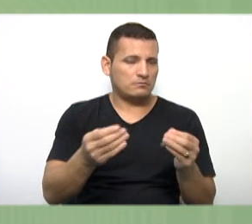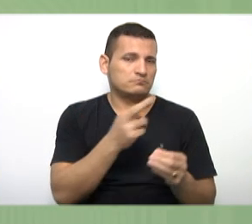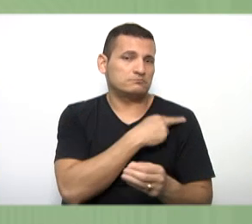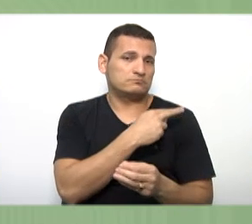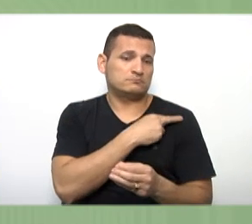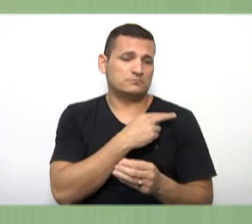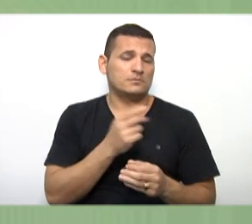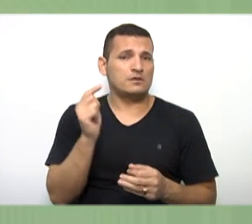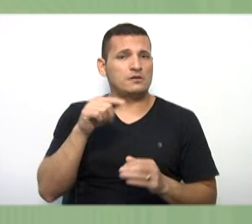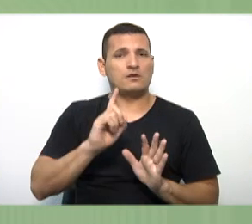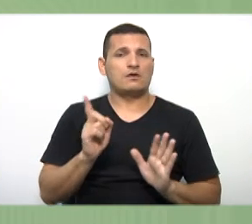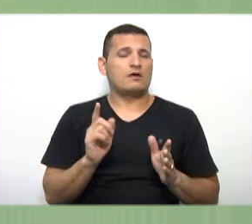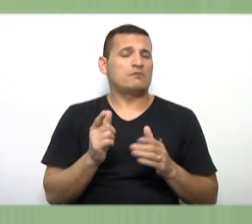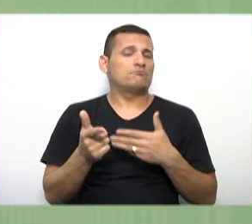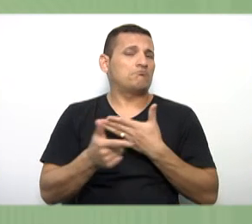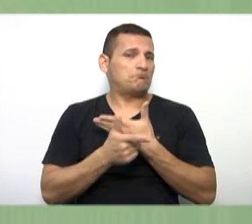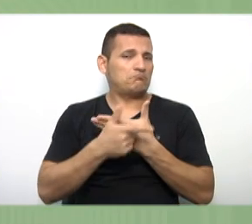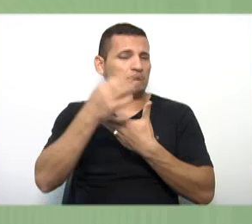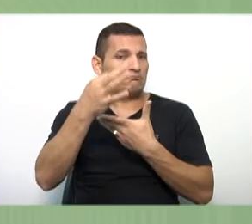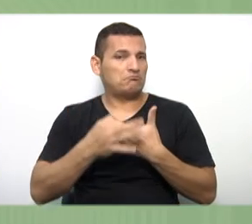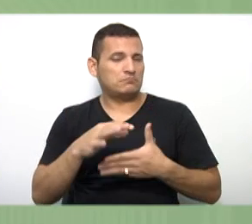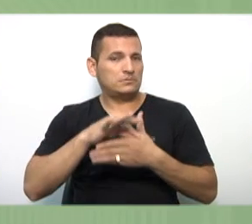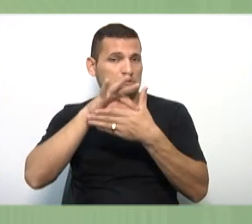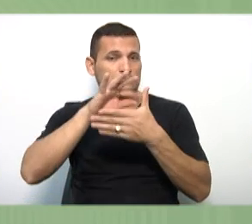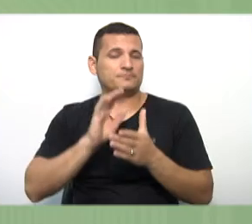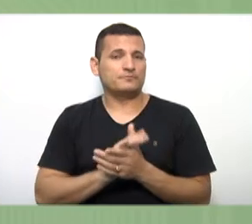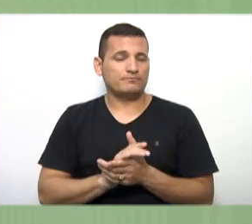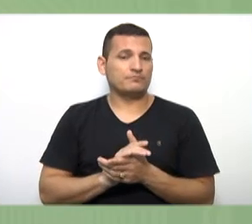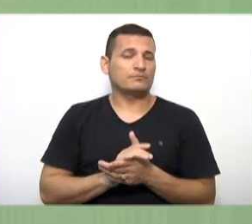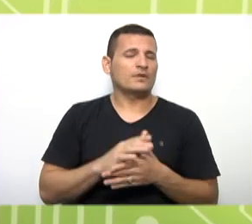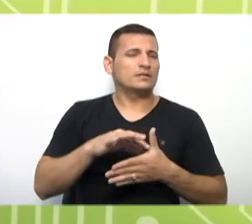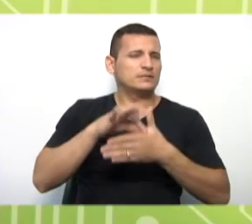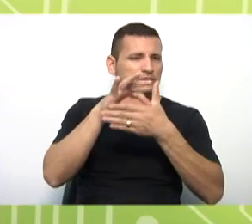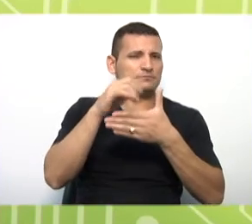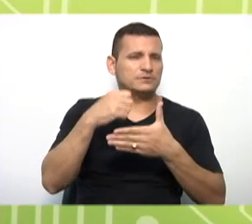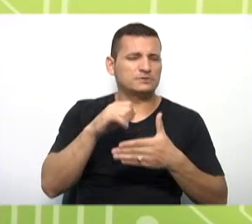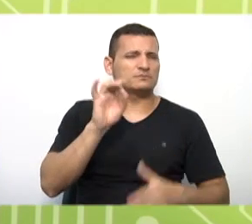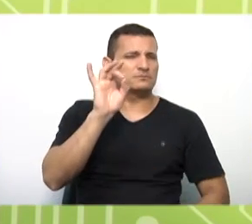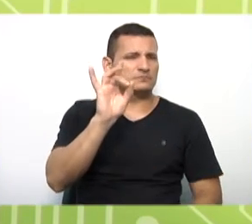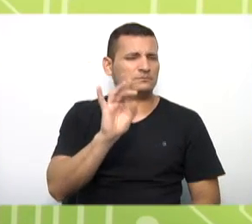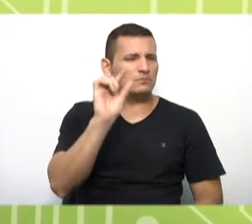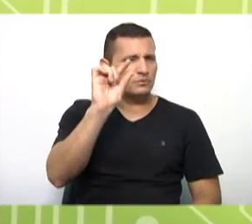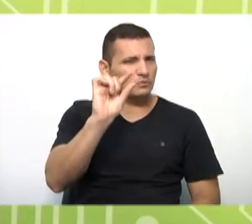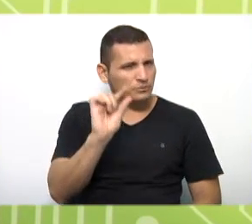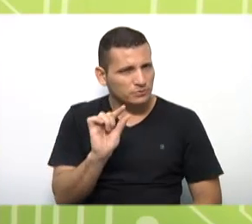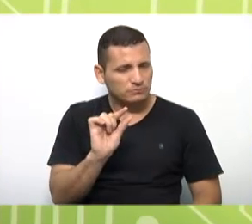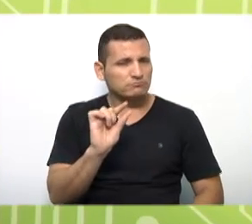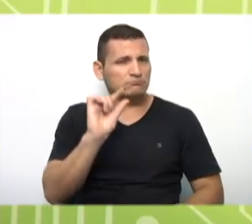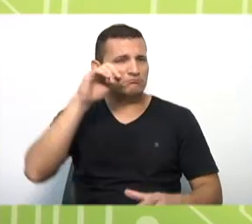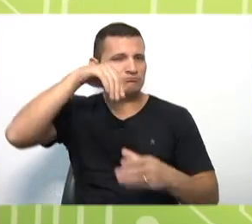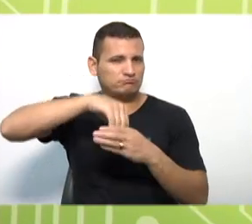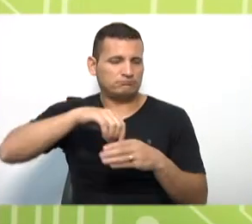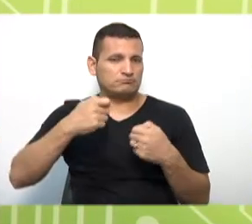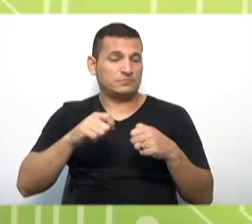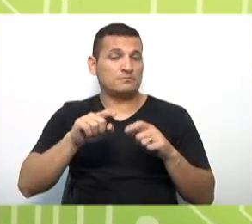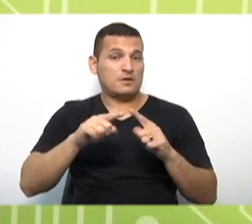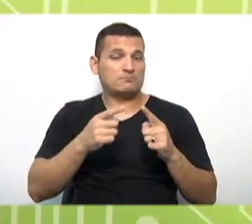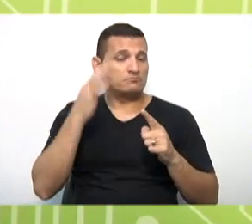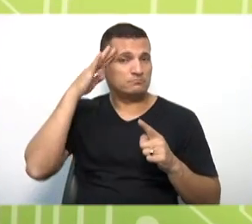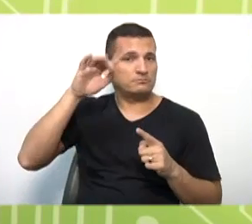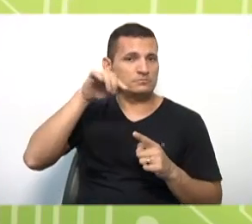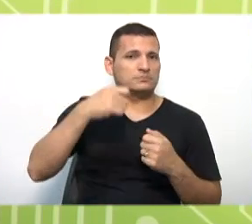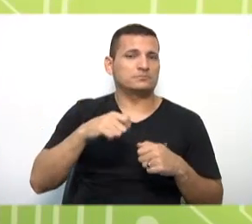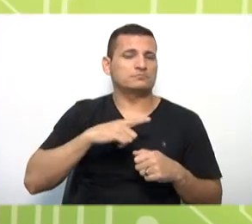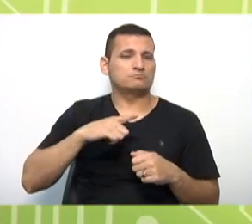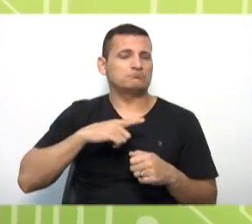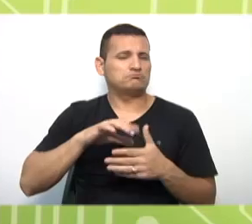é o papel ideal do líder. Então, o líder ele tem que ter um pouquinho de cada um das lideranças, mas principalmente ele deve ser um líder que